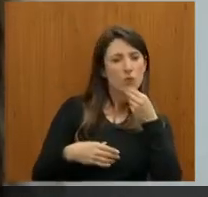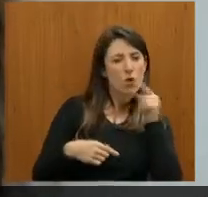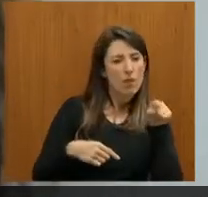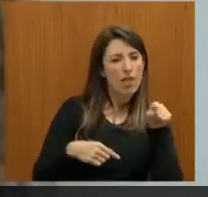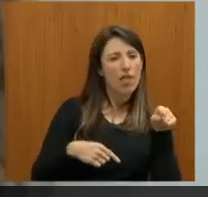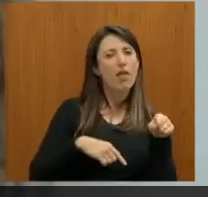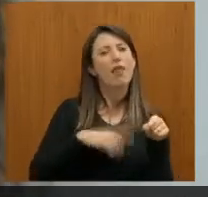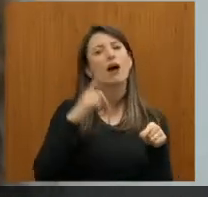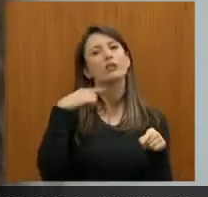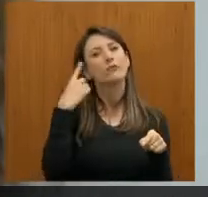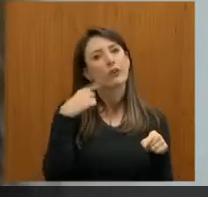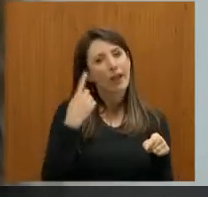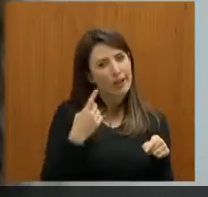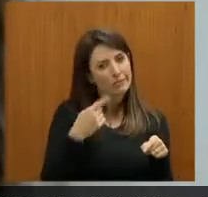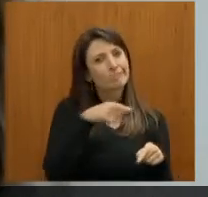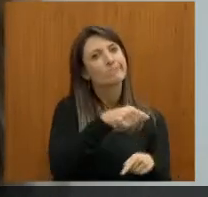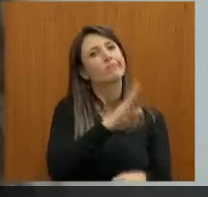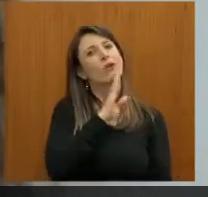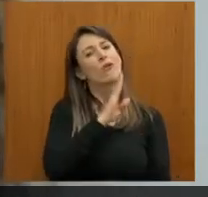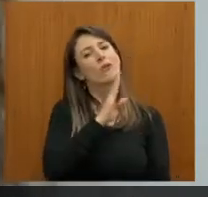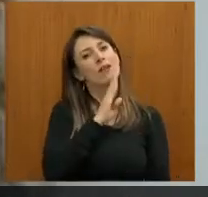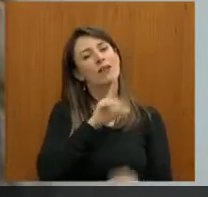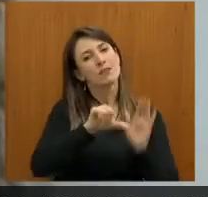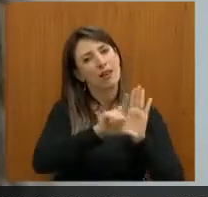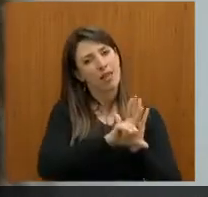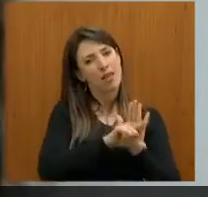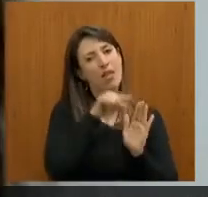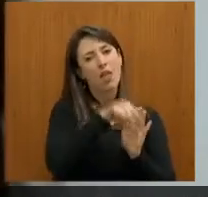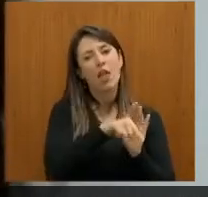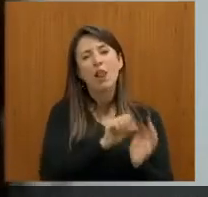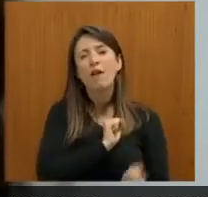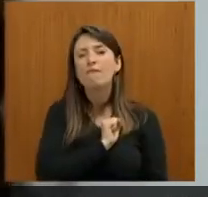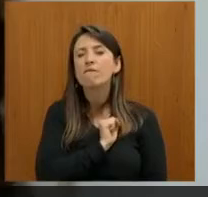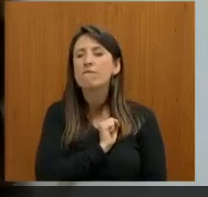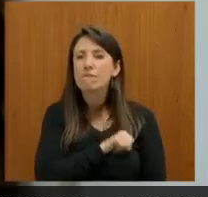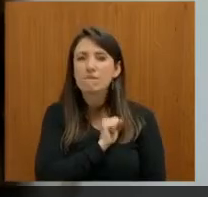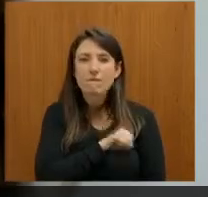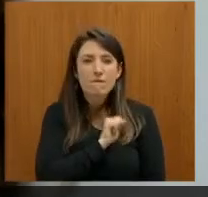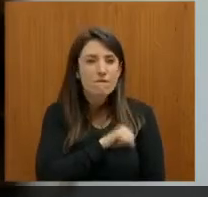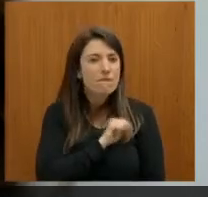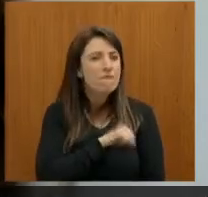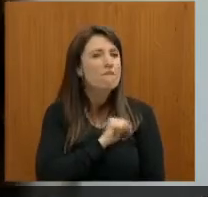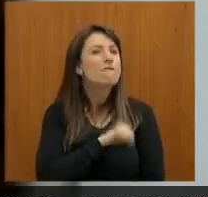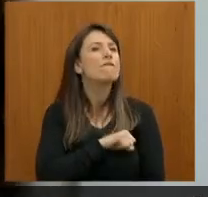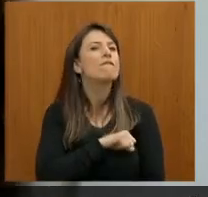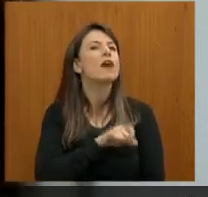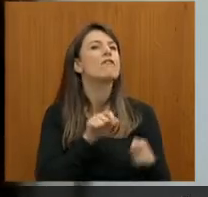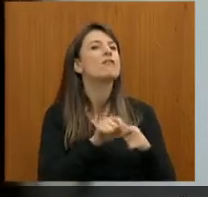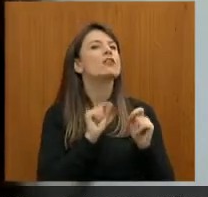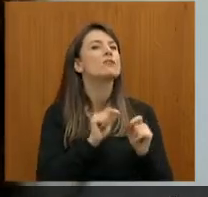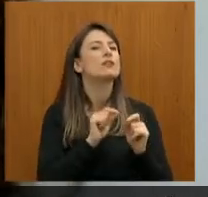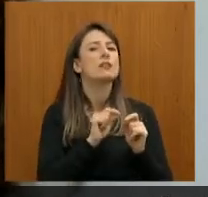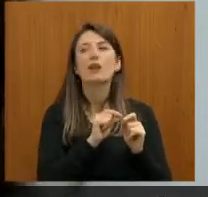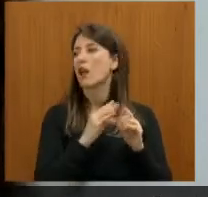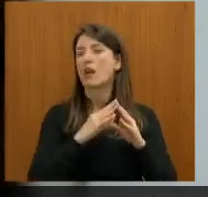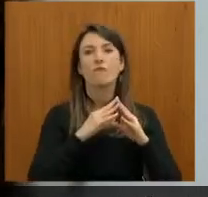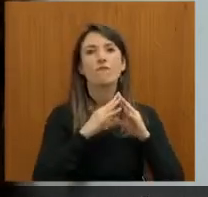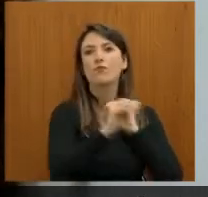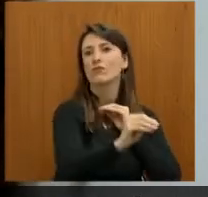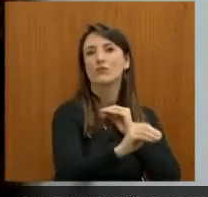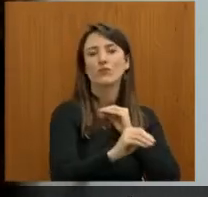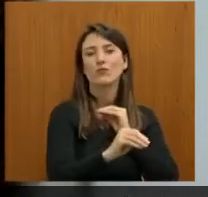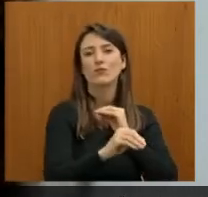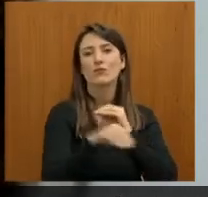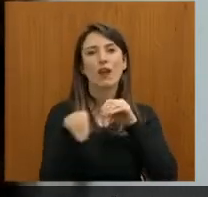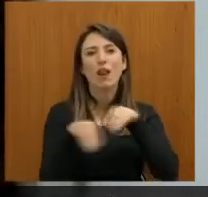é um advogado ele conhece a lei Ele usou de má fé para poder fugir com as filhas casal